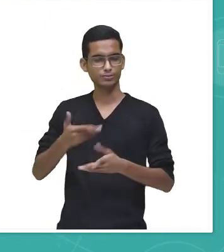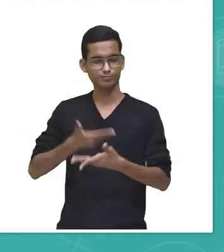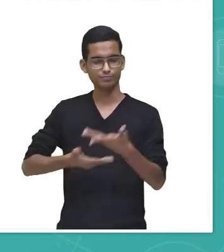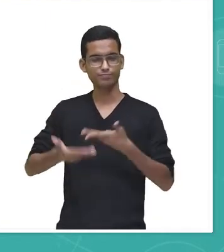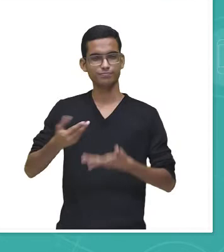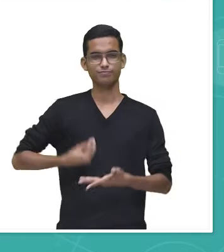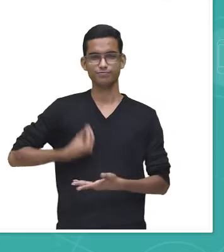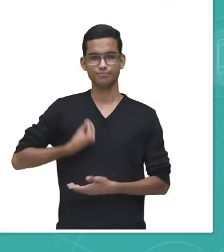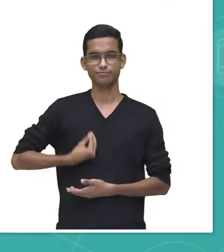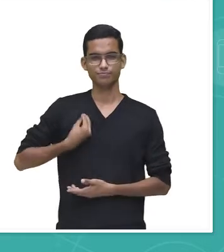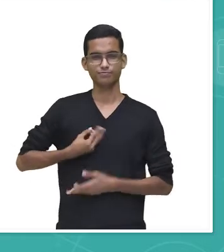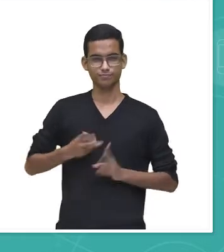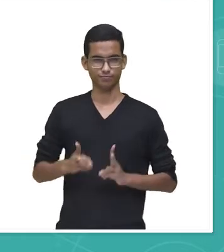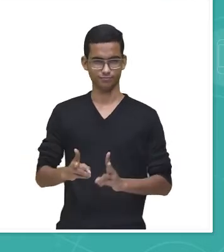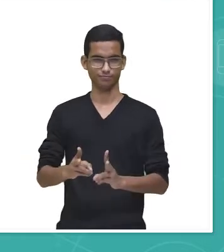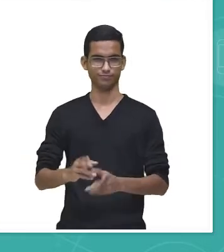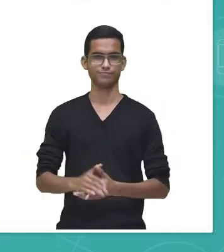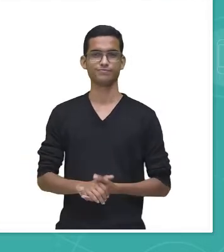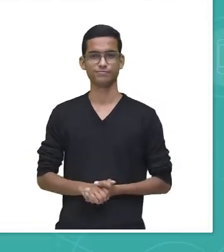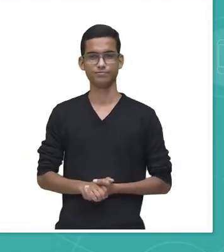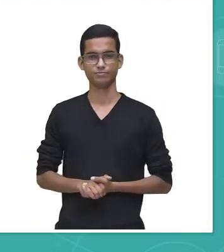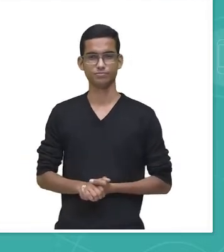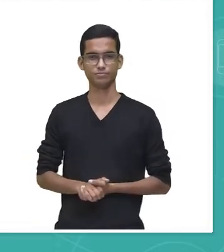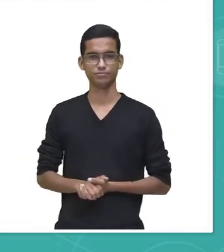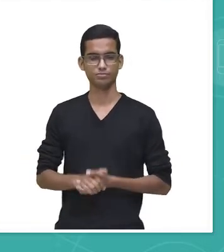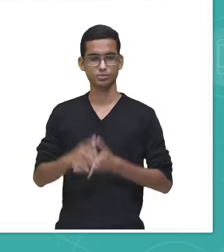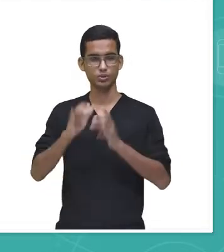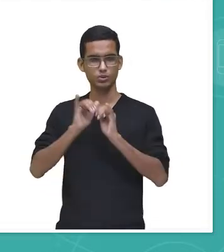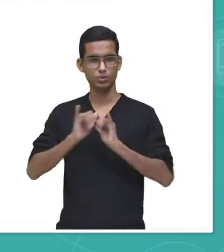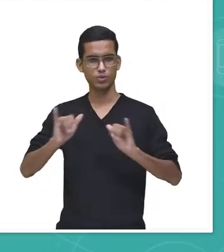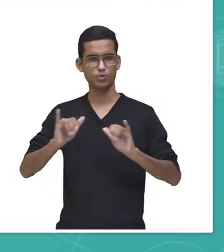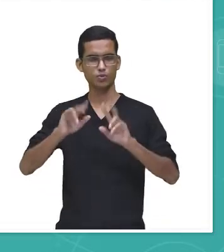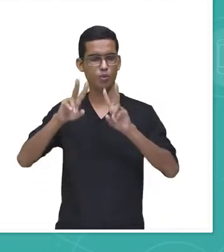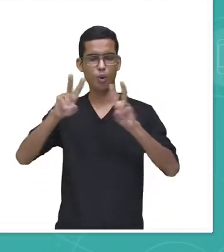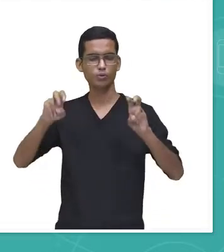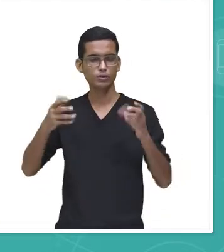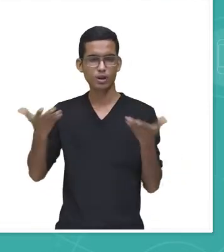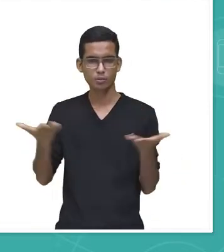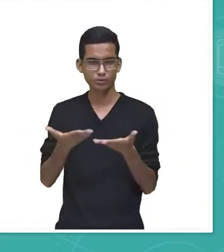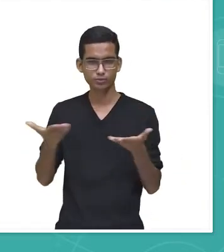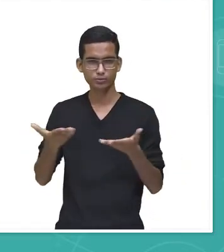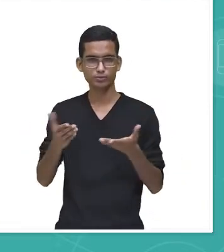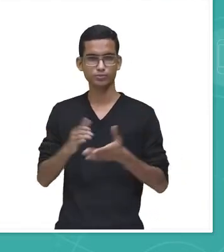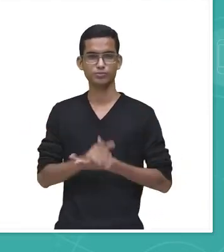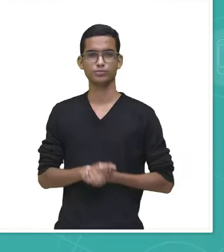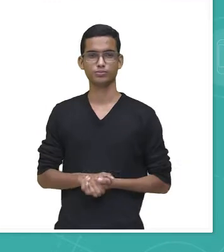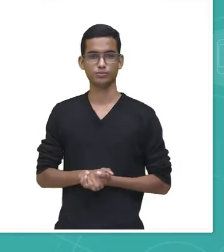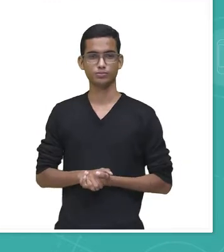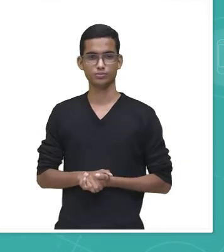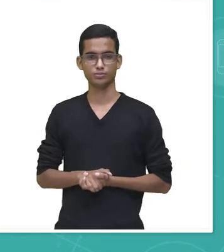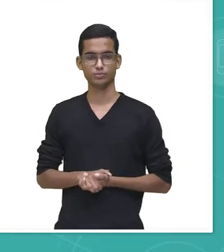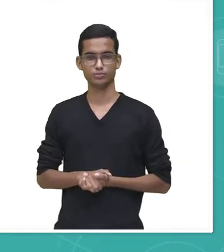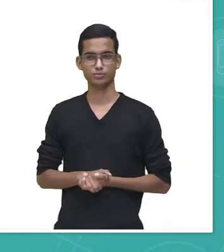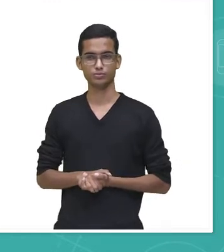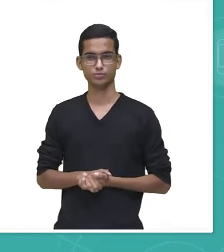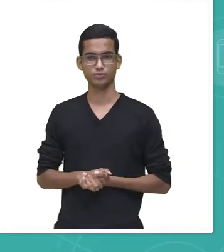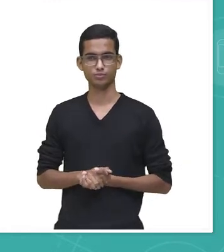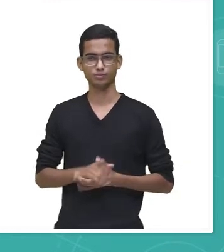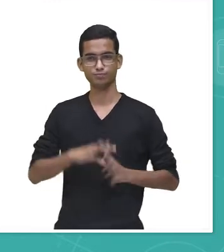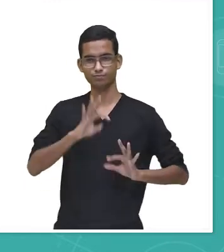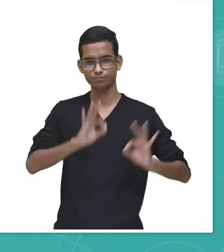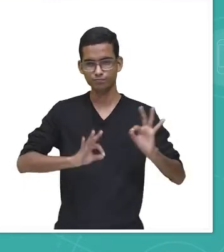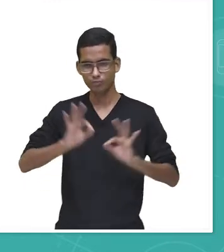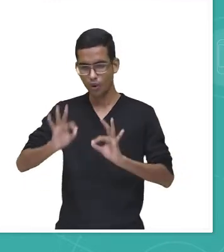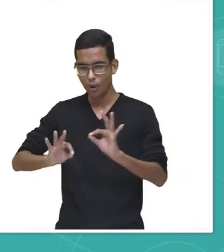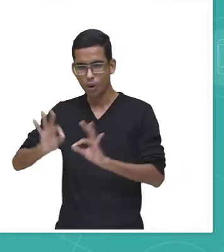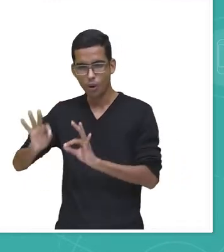vidas. Falando nisso, vou informá-los aqui qual vai ser o nosso assunto da aula de hoje. Vamos lá então? Então, olha aí, formação